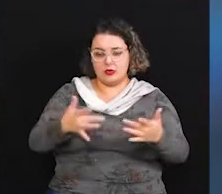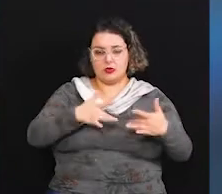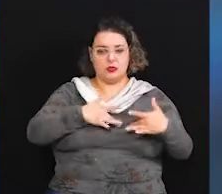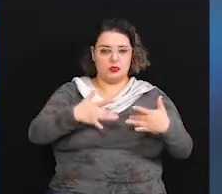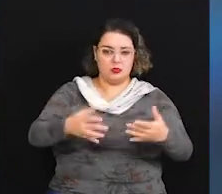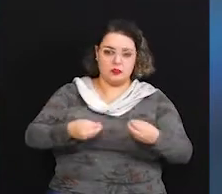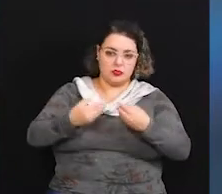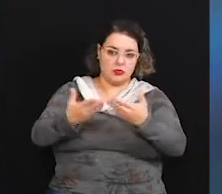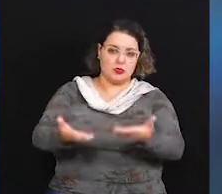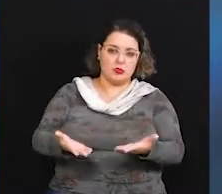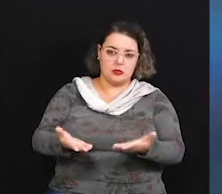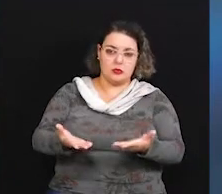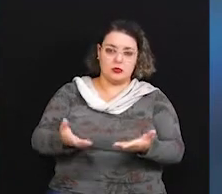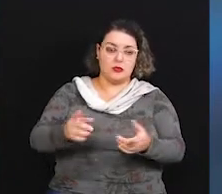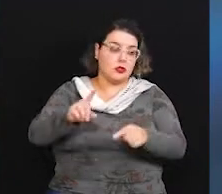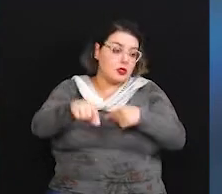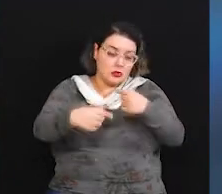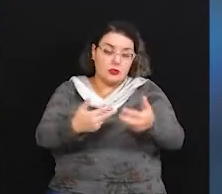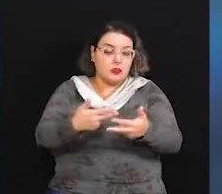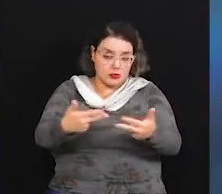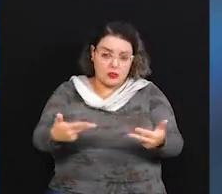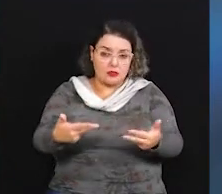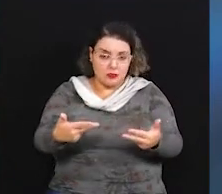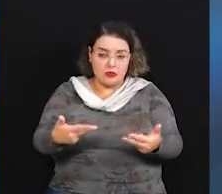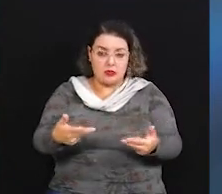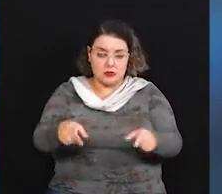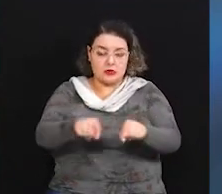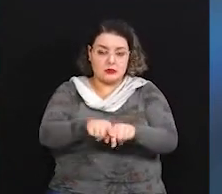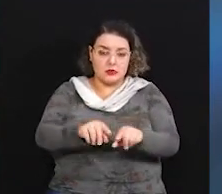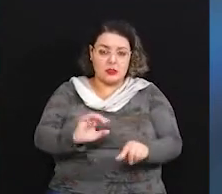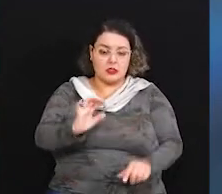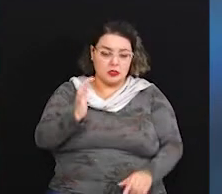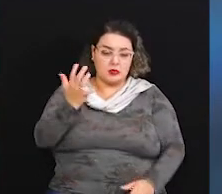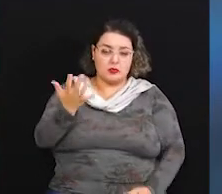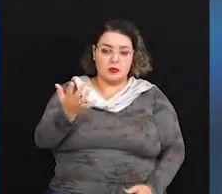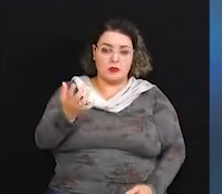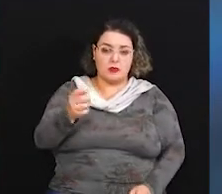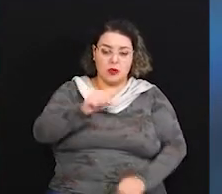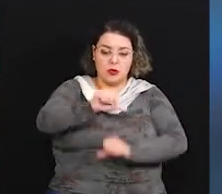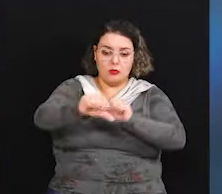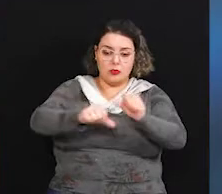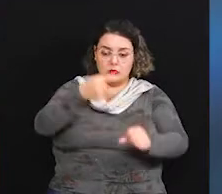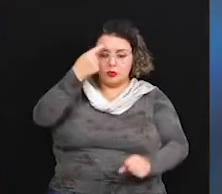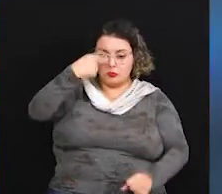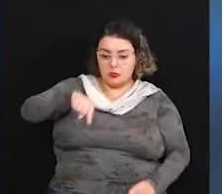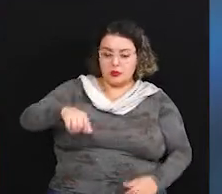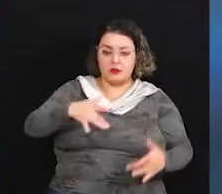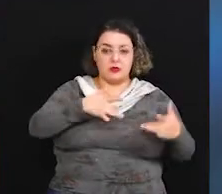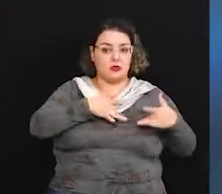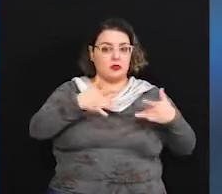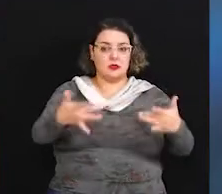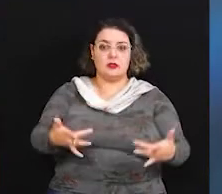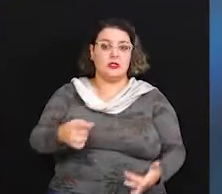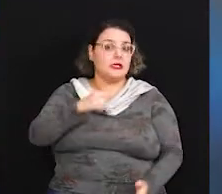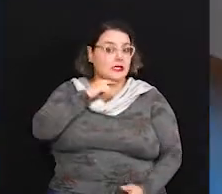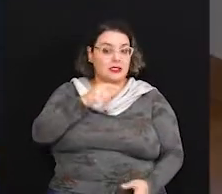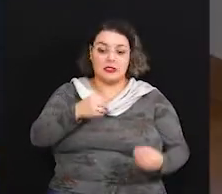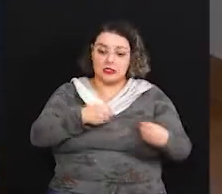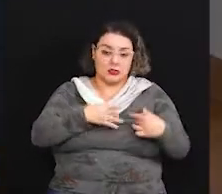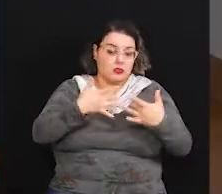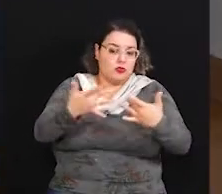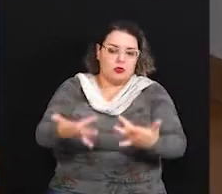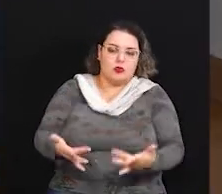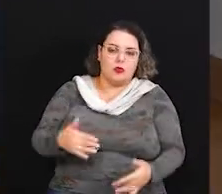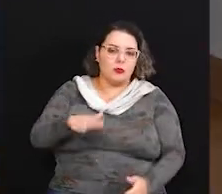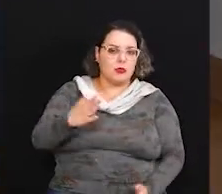de doação. E outra coisa que aconteceu, mudou o perfil da doação. Ninguém doa mais,